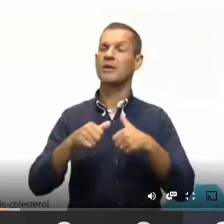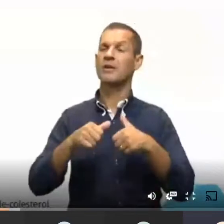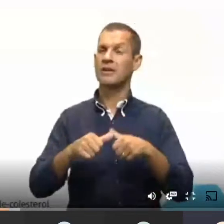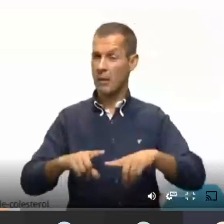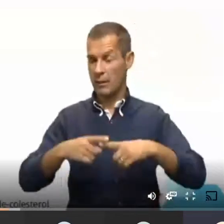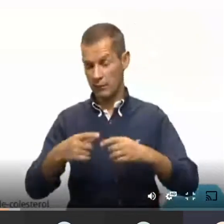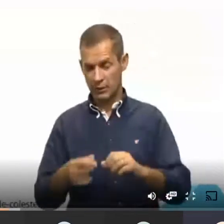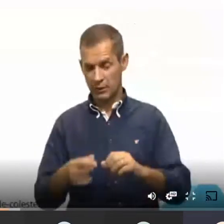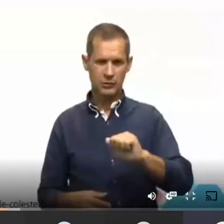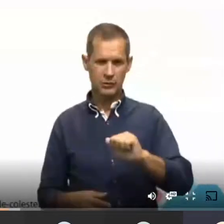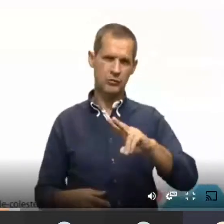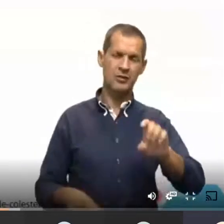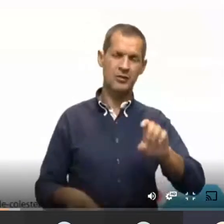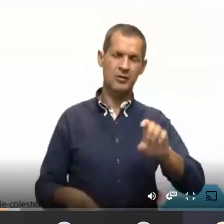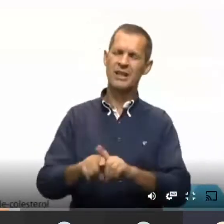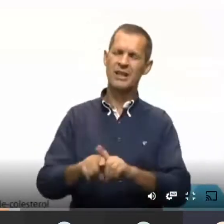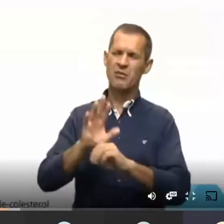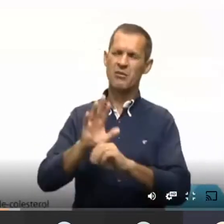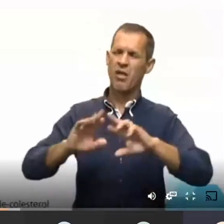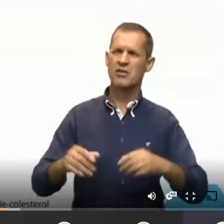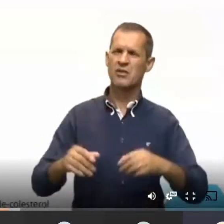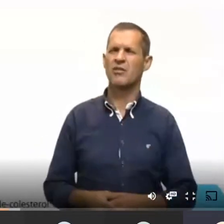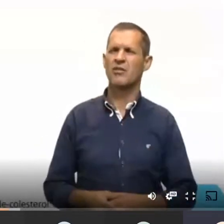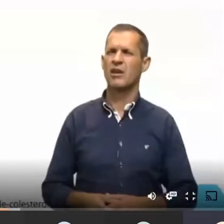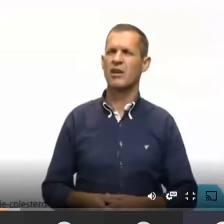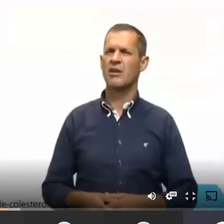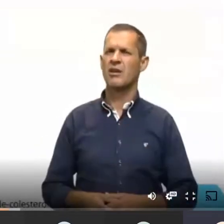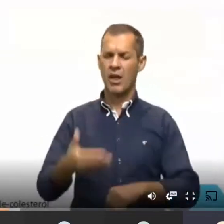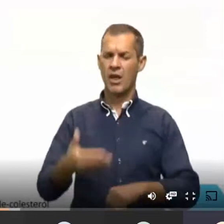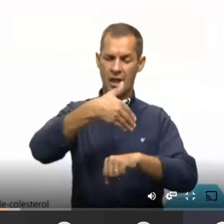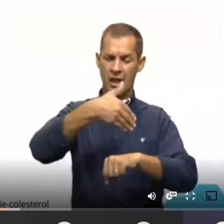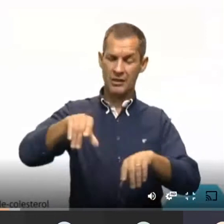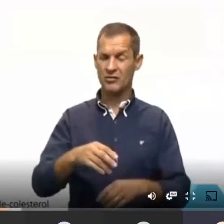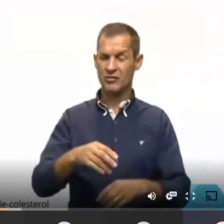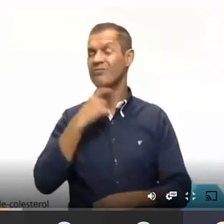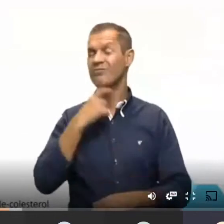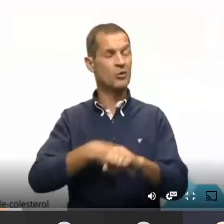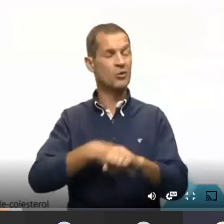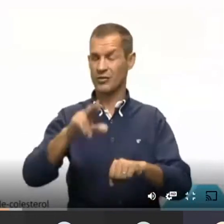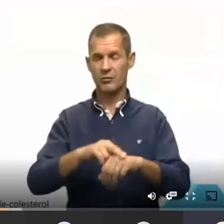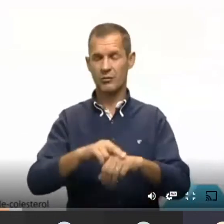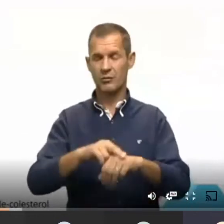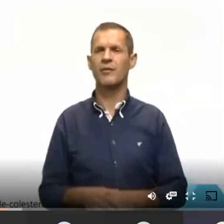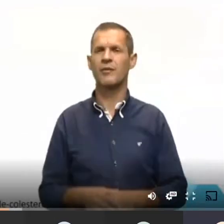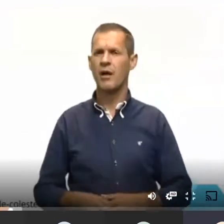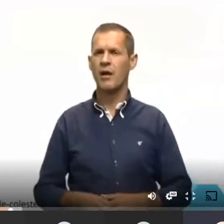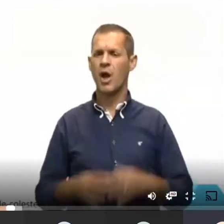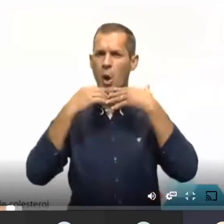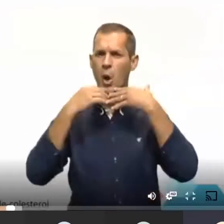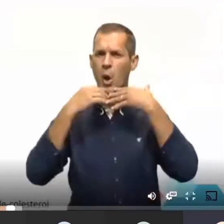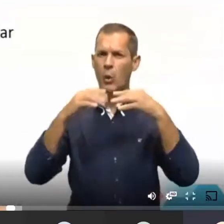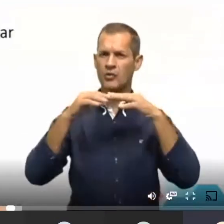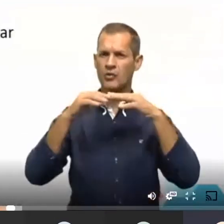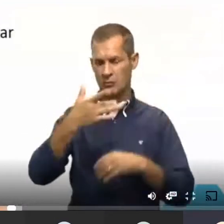né? E o AVE causa diversas lesões irreversíveis no